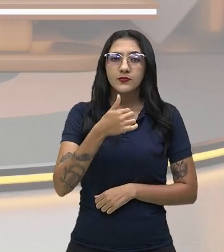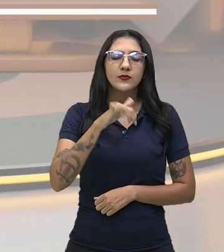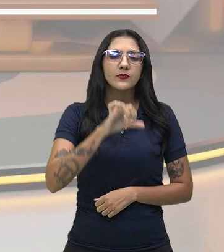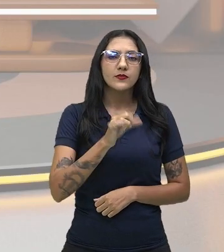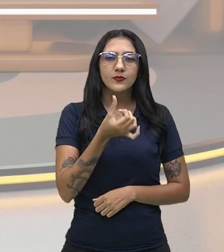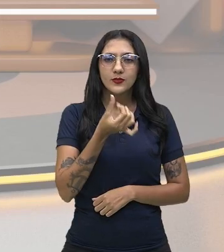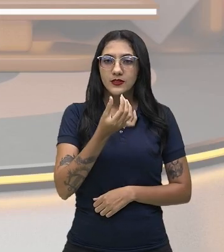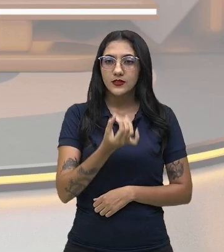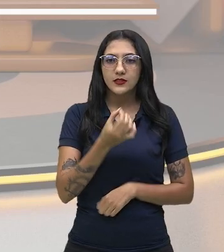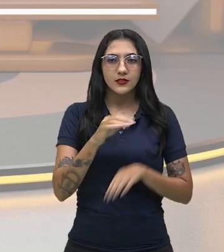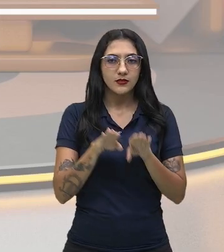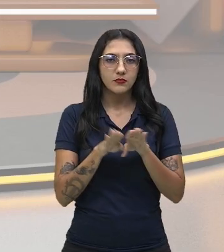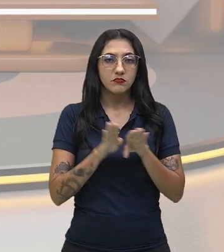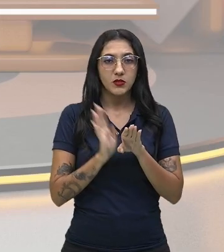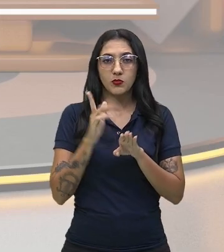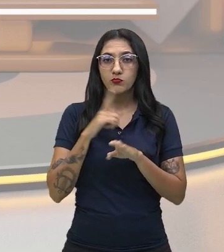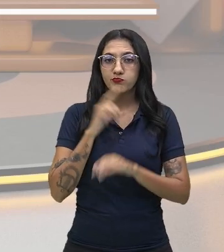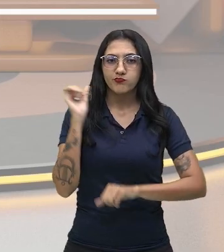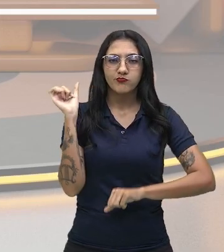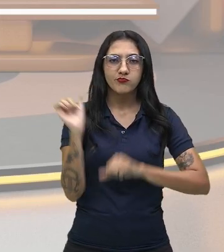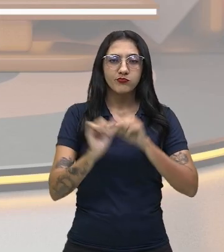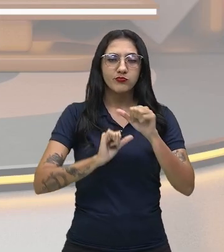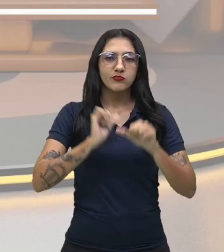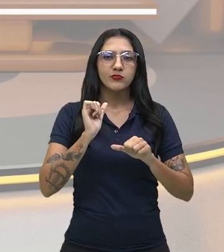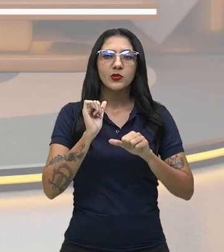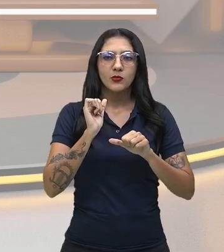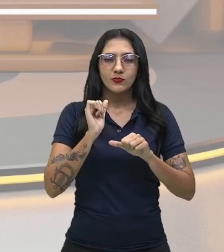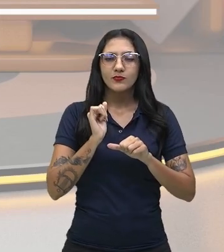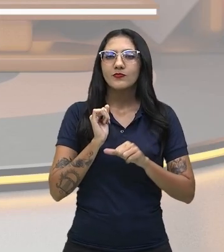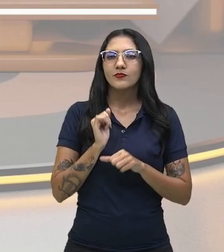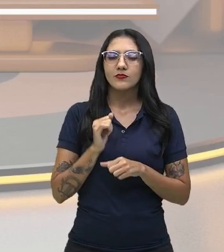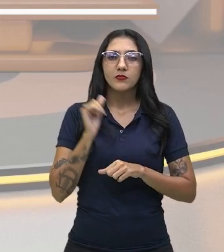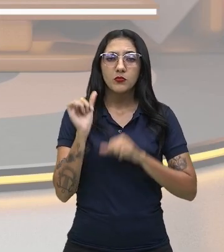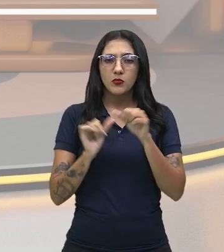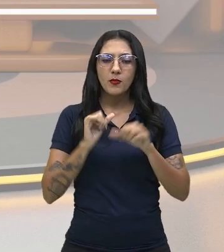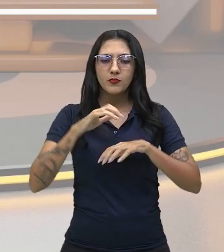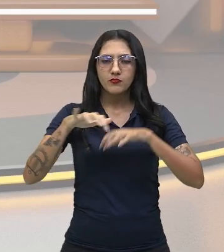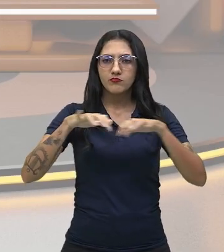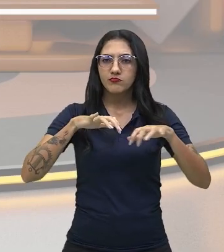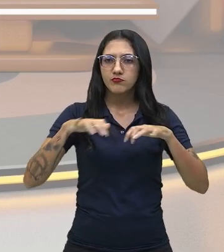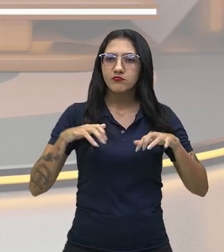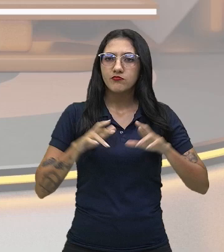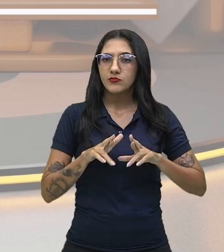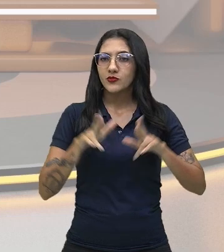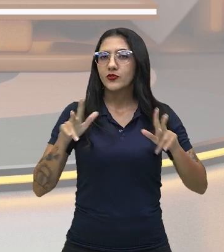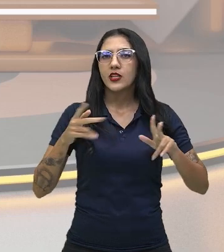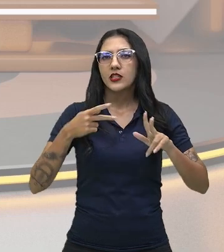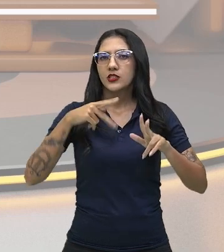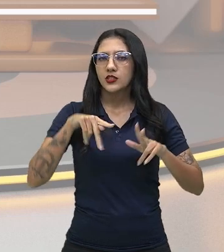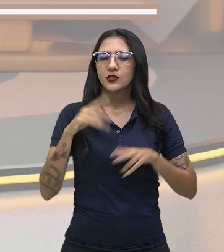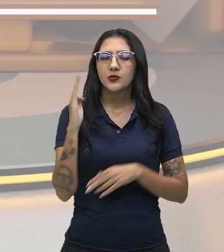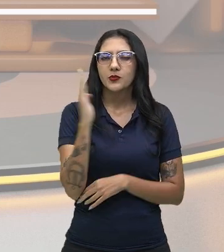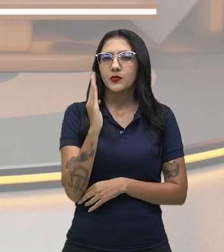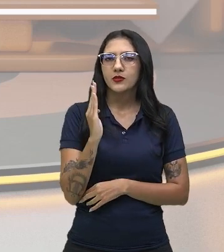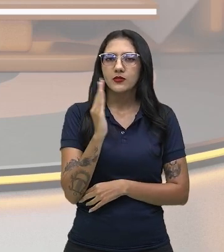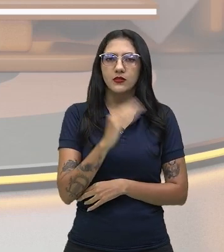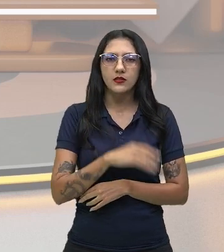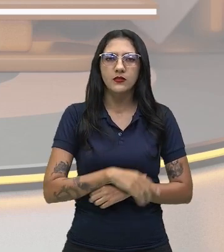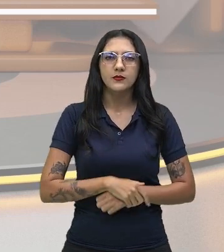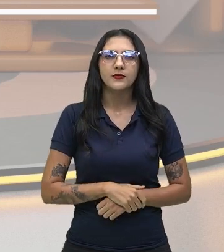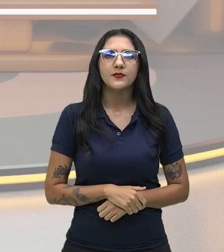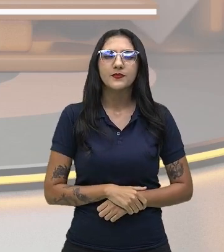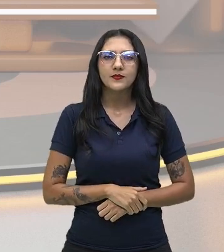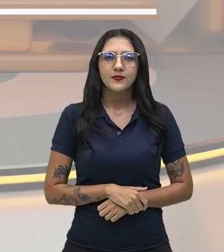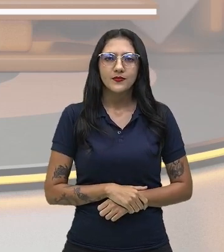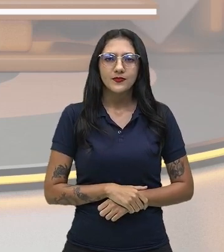1960, a gente já tem essa regionalização ou essa nova divisão para o território brasileiro. E aí nós temos também,